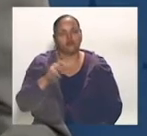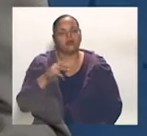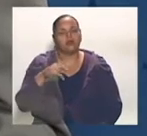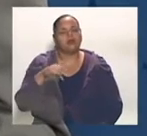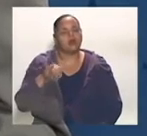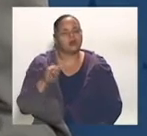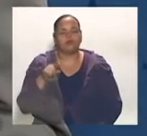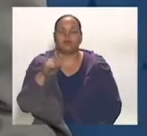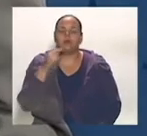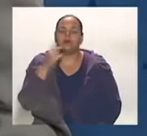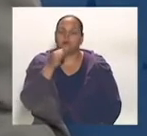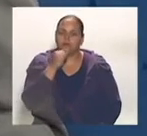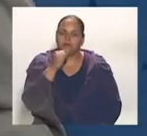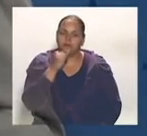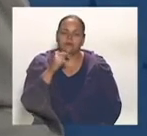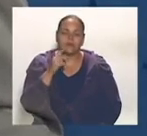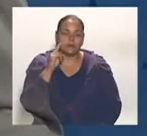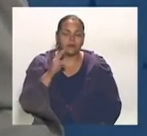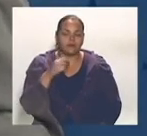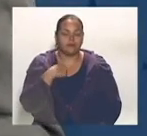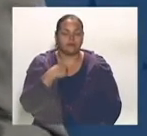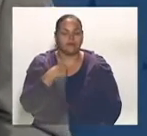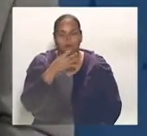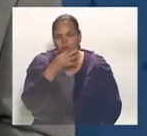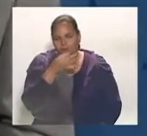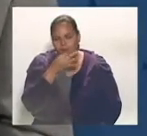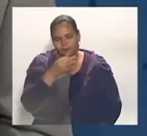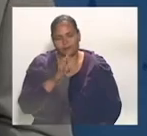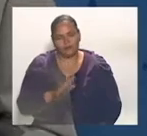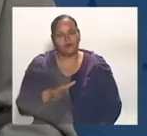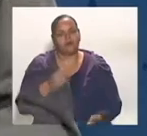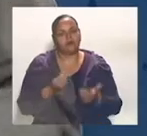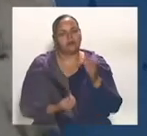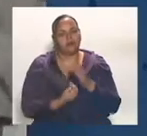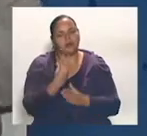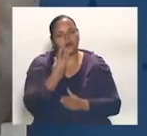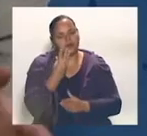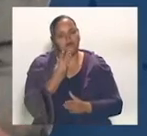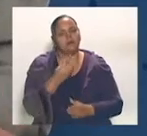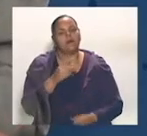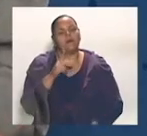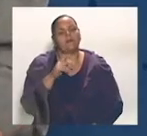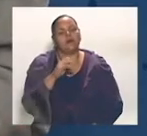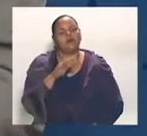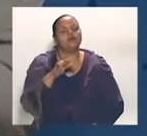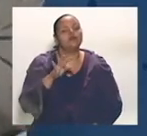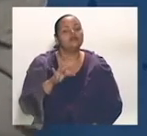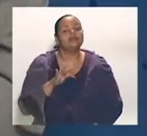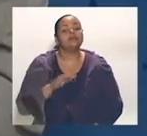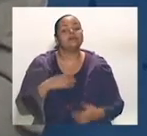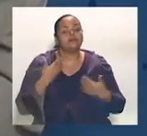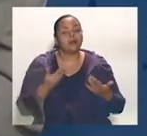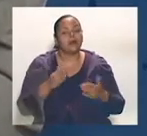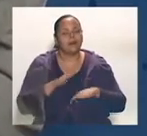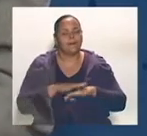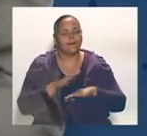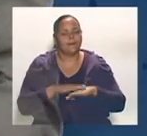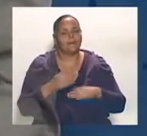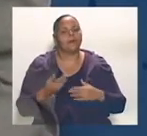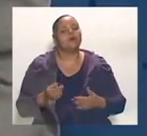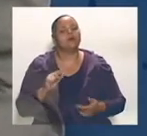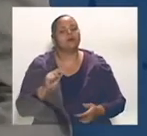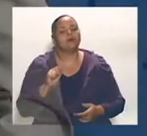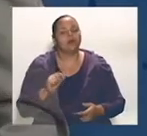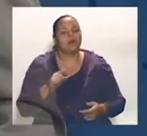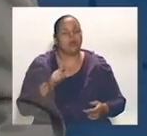gente, na minha visão, não sei se é a do senhor, também do nosso telespectador, foi criada a APFUT, que é o órgão para fiscalizar,